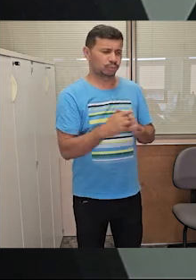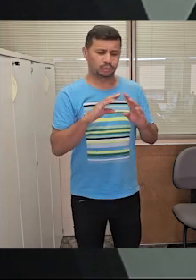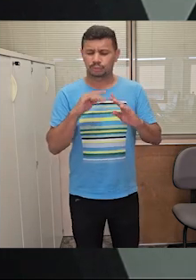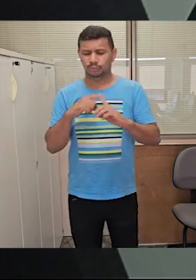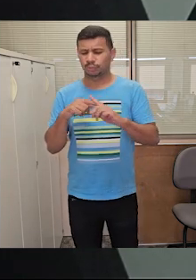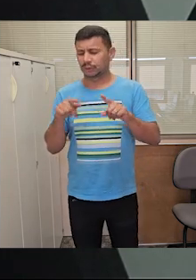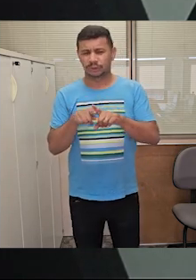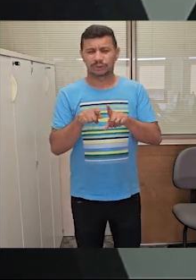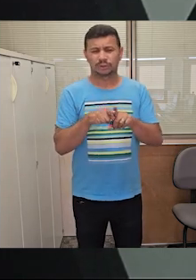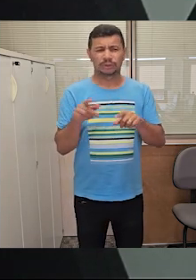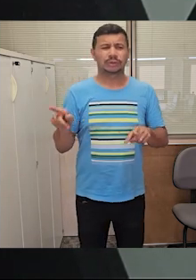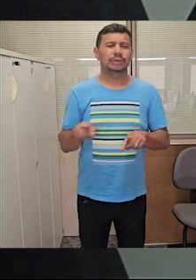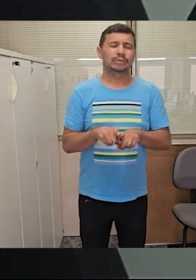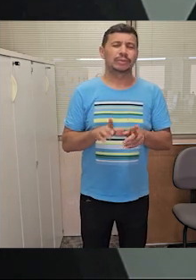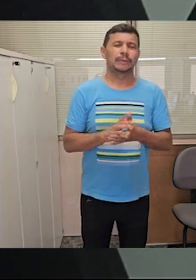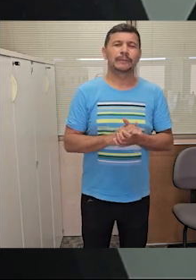também ali.